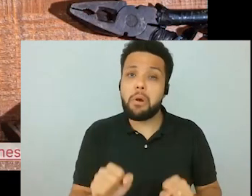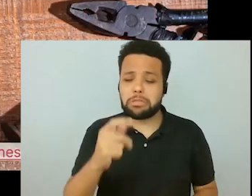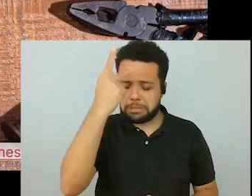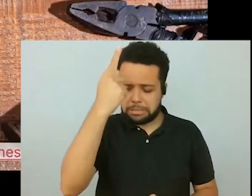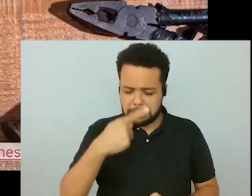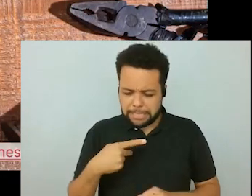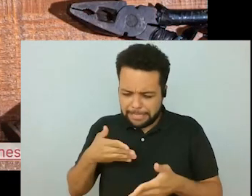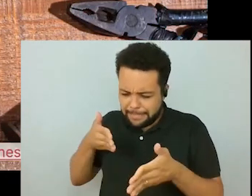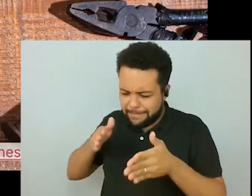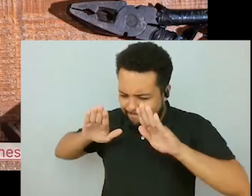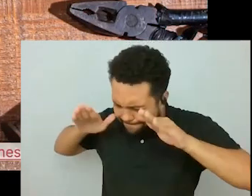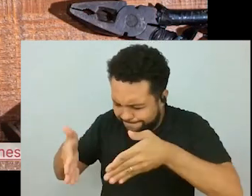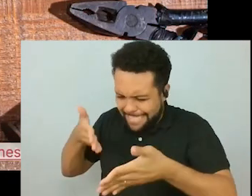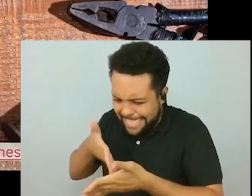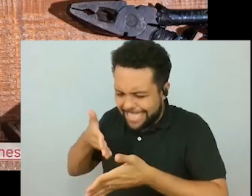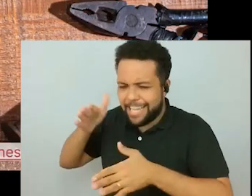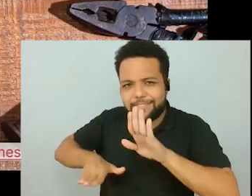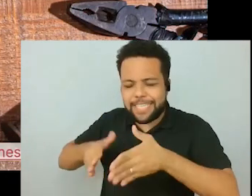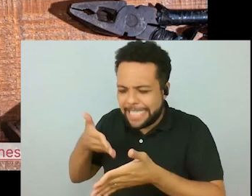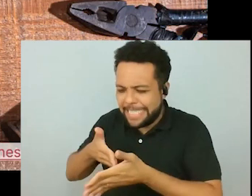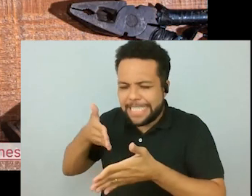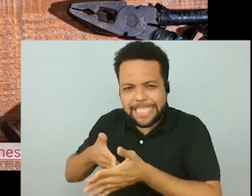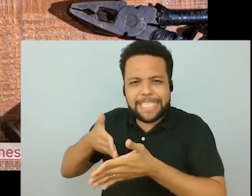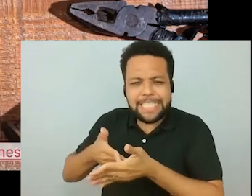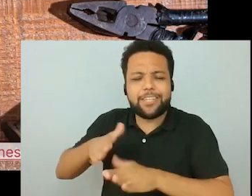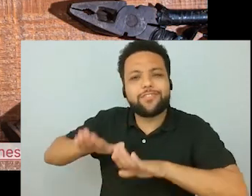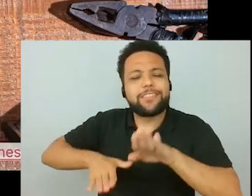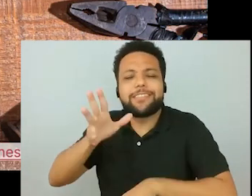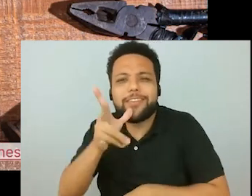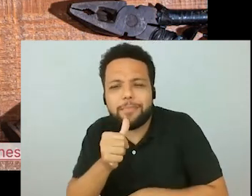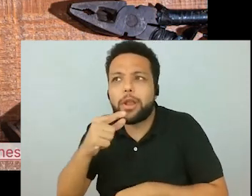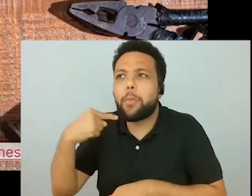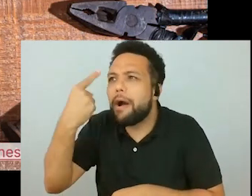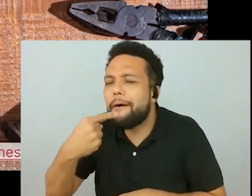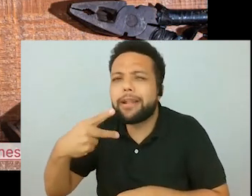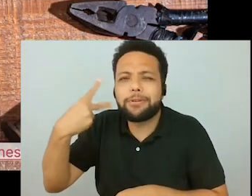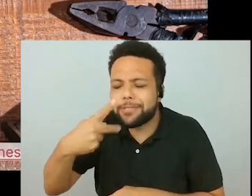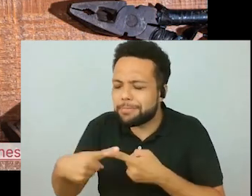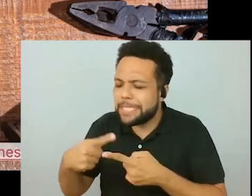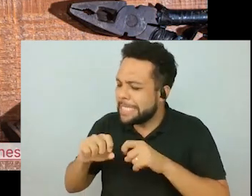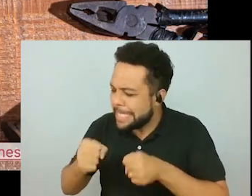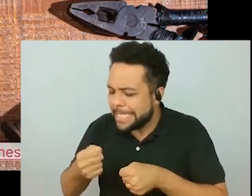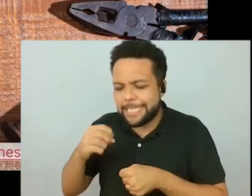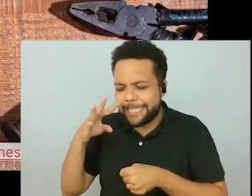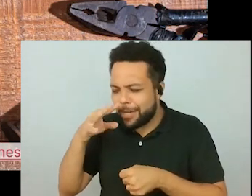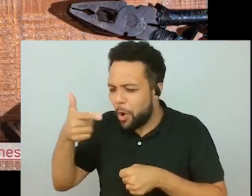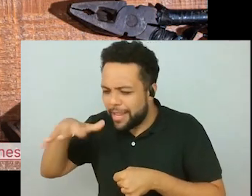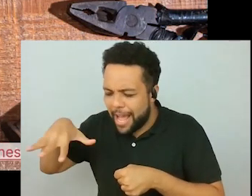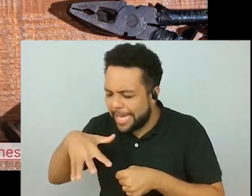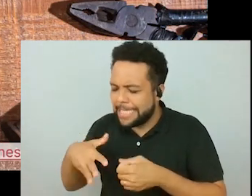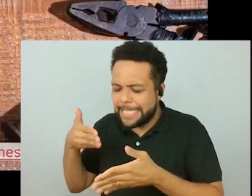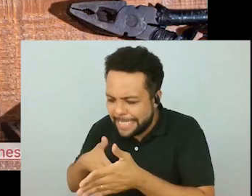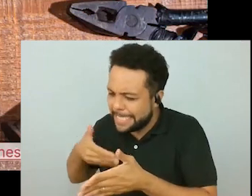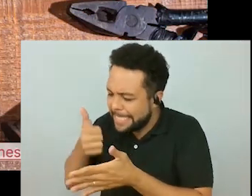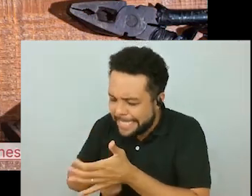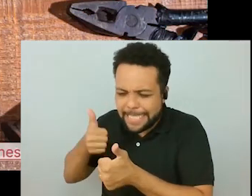em situação de bloqueio, e às vezes esse desbloqueio leva 1 hora, 2 horas numa outra área, isso vai acelerar muito a